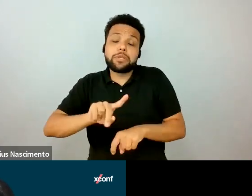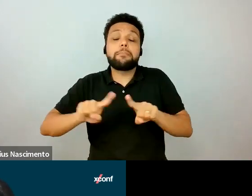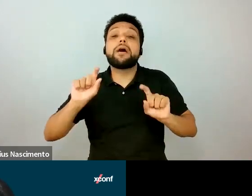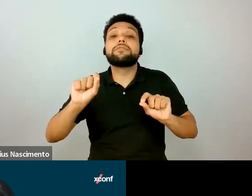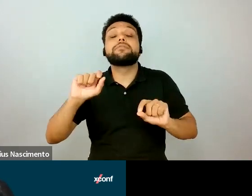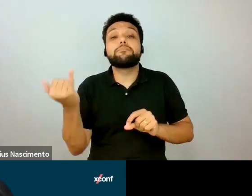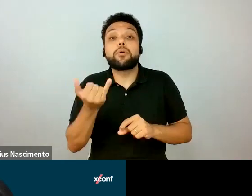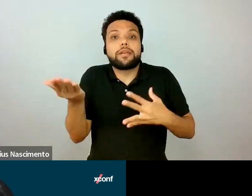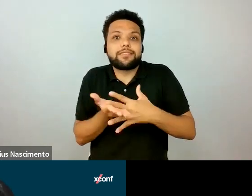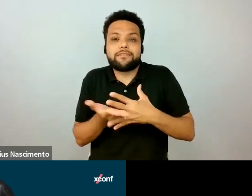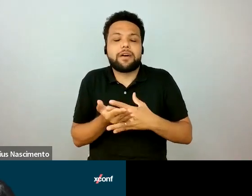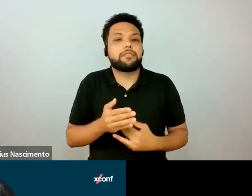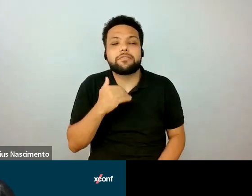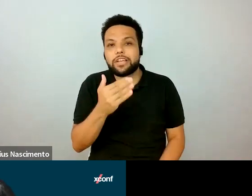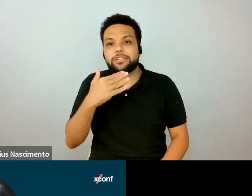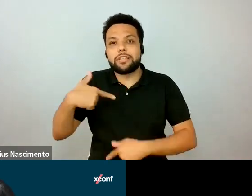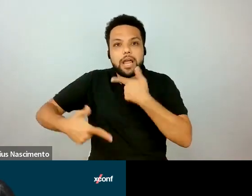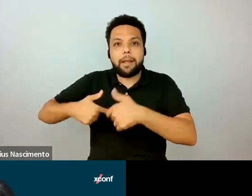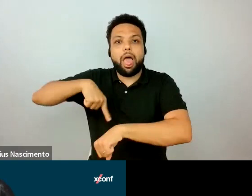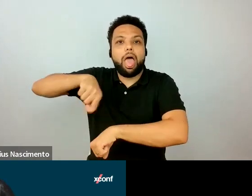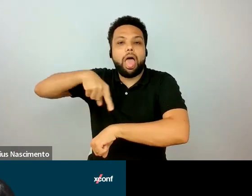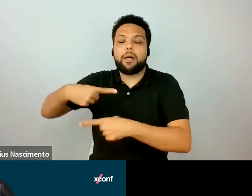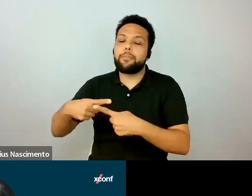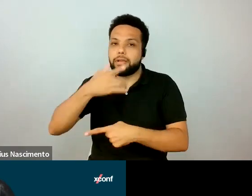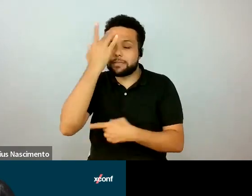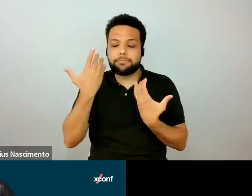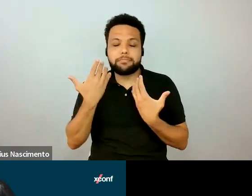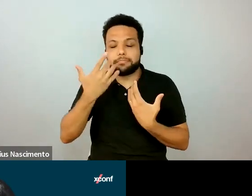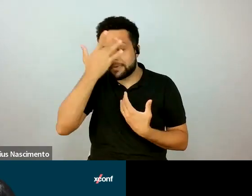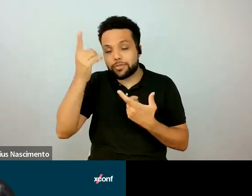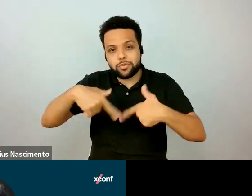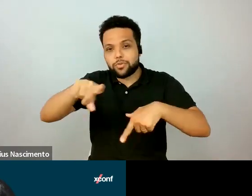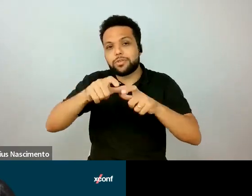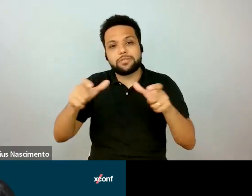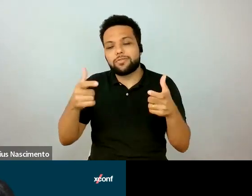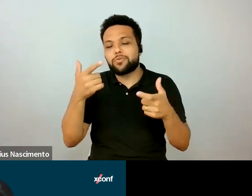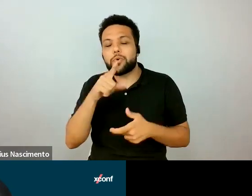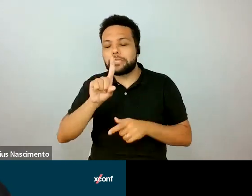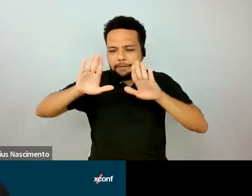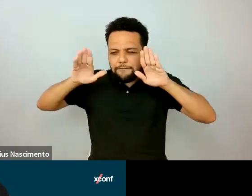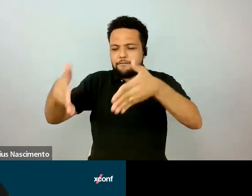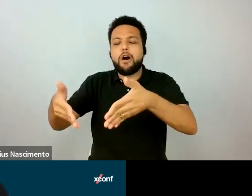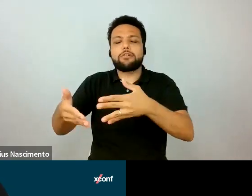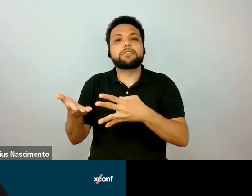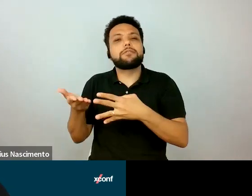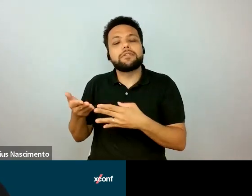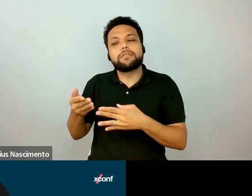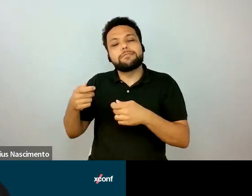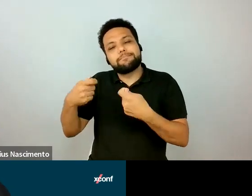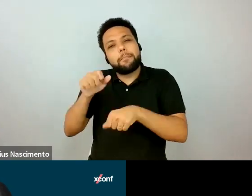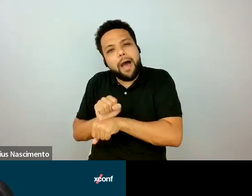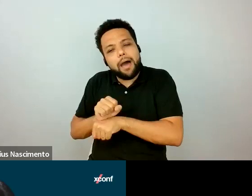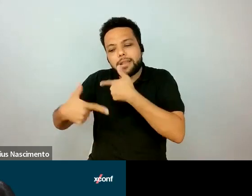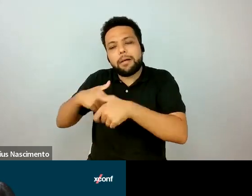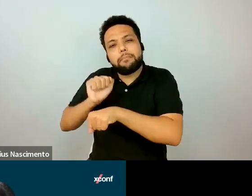descanso, tá? Não adianta parear por muito tempo, porque realmente as pessoas não conseguem manter o foco. E então, esses intervalos, fazer esses períodos, vão parear por